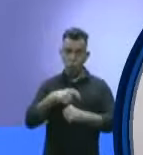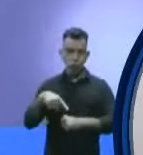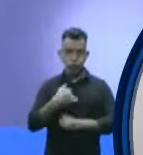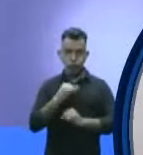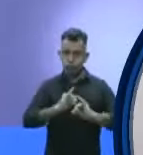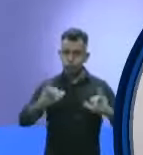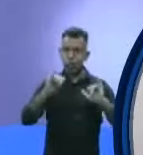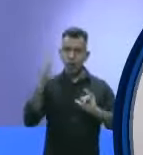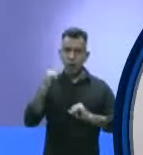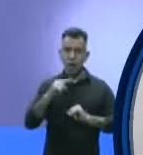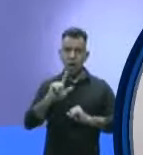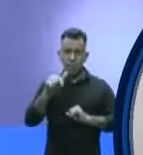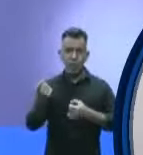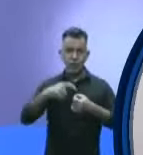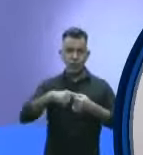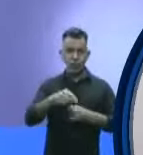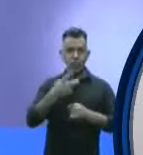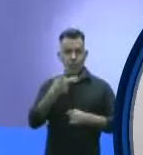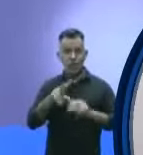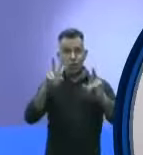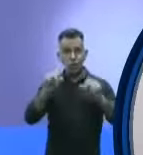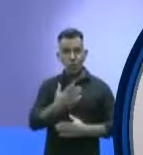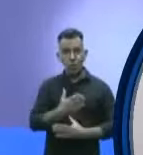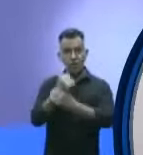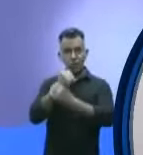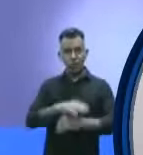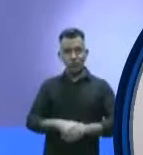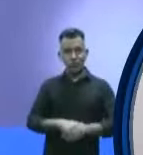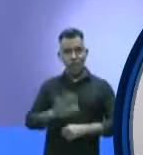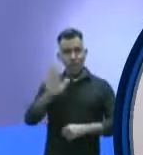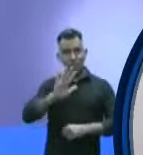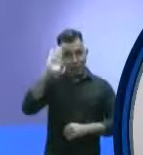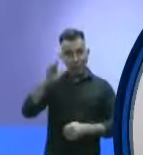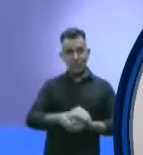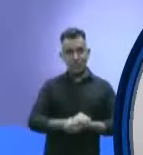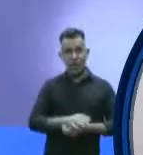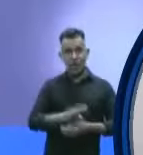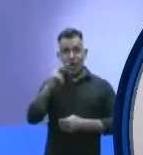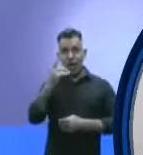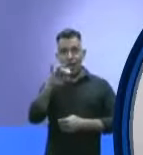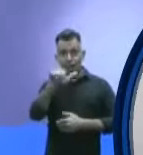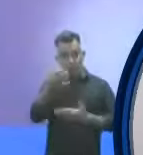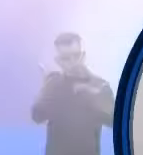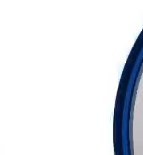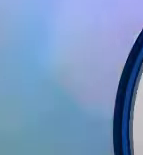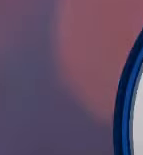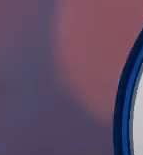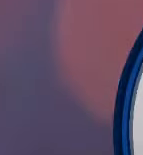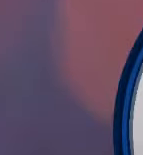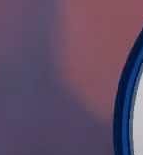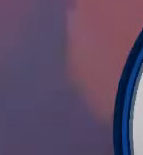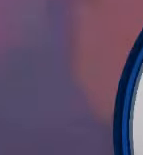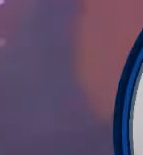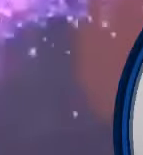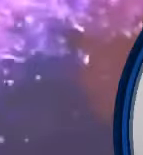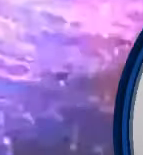marketplace. Daqui a pouco eu volto para falar com vocês sobre tecnologia. Até mais. Helena, é com você.